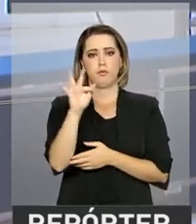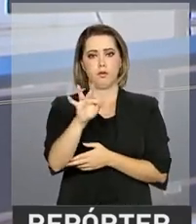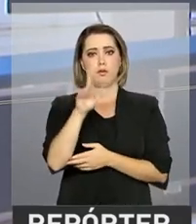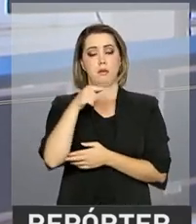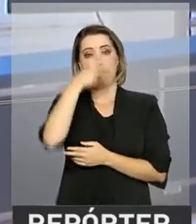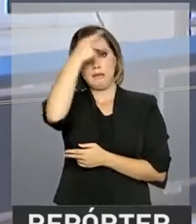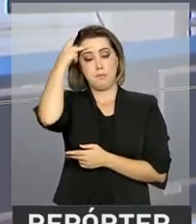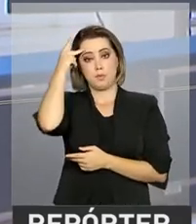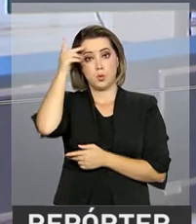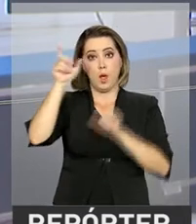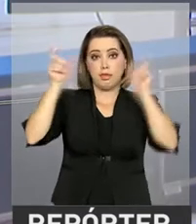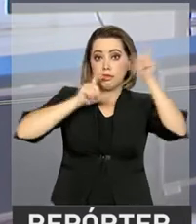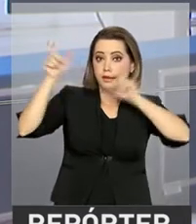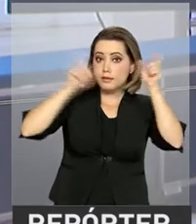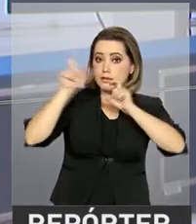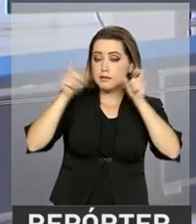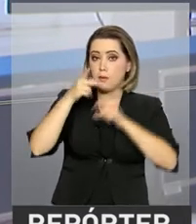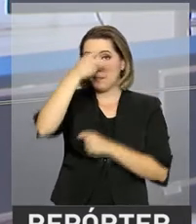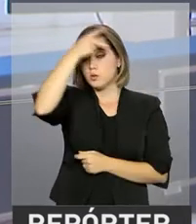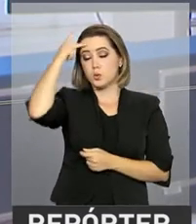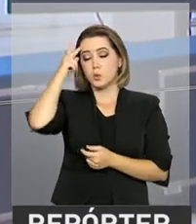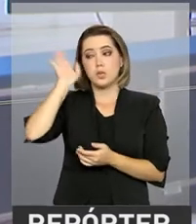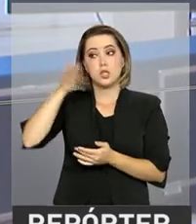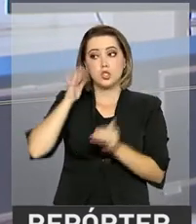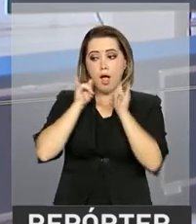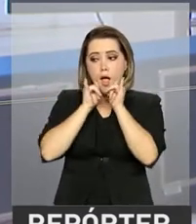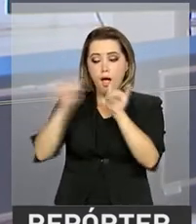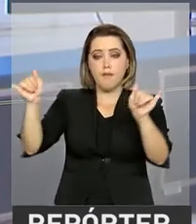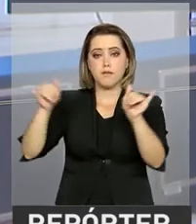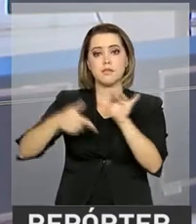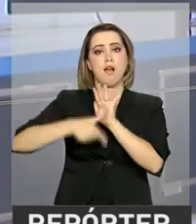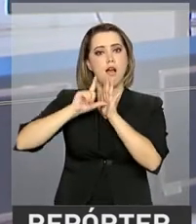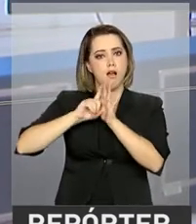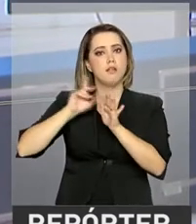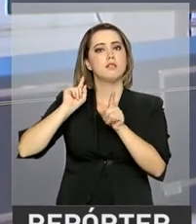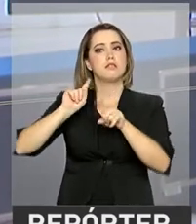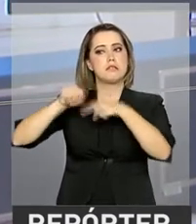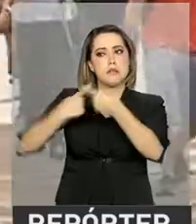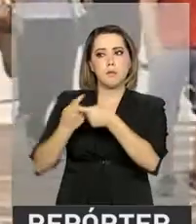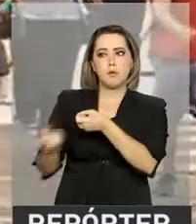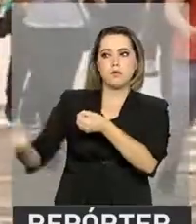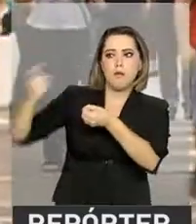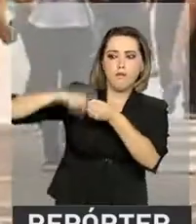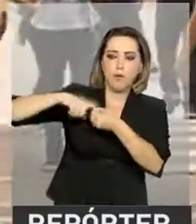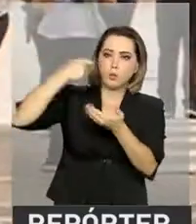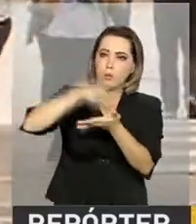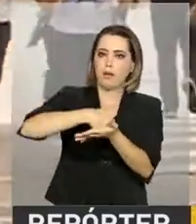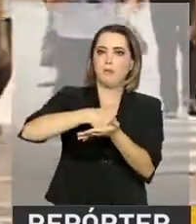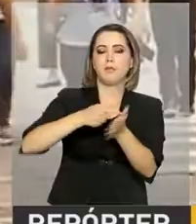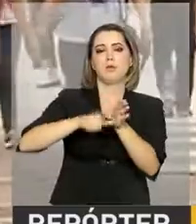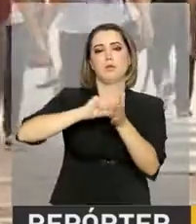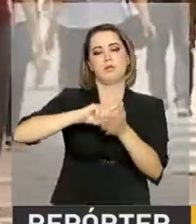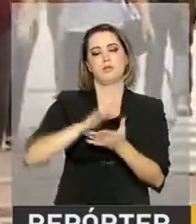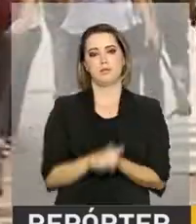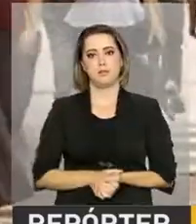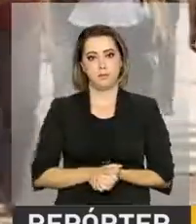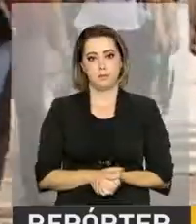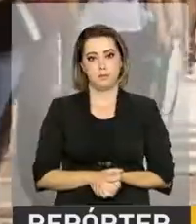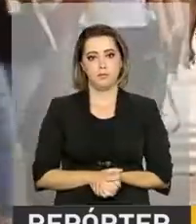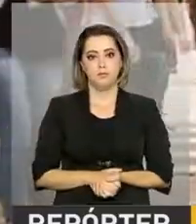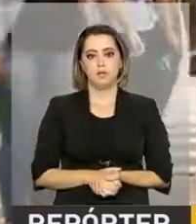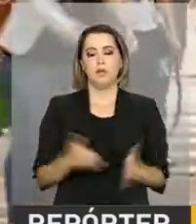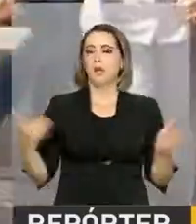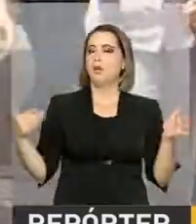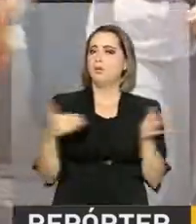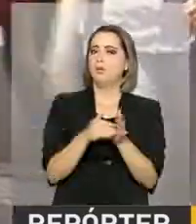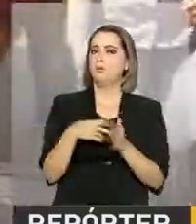para quem entregar primeiro, a liberação da restituição também vem antes. Até o dia 28 de abril, 28